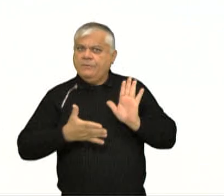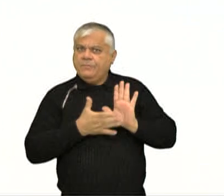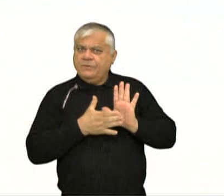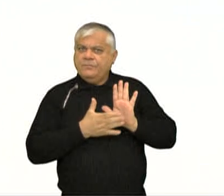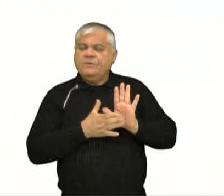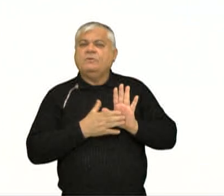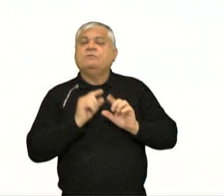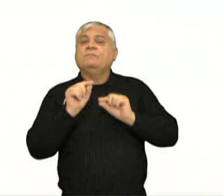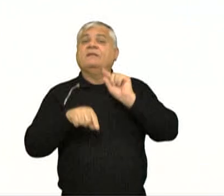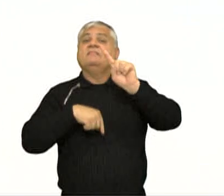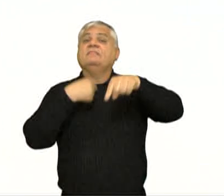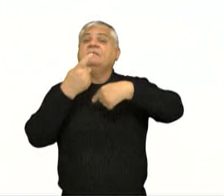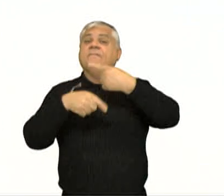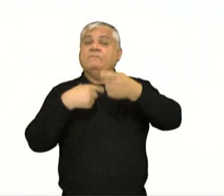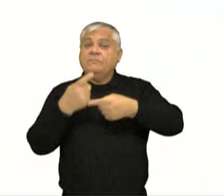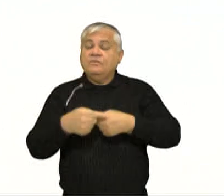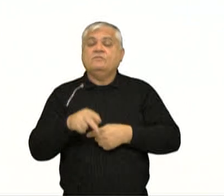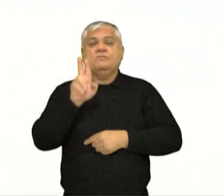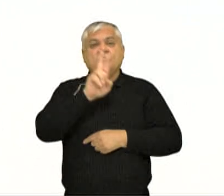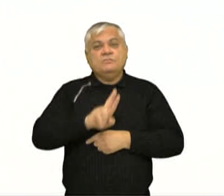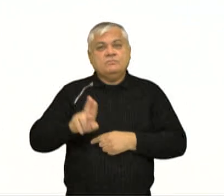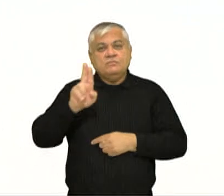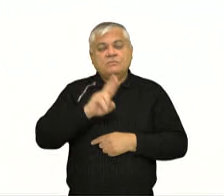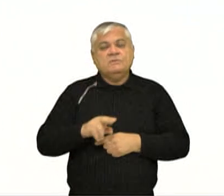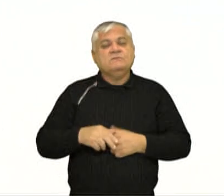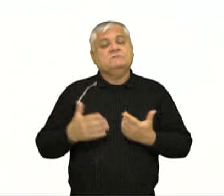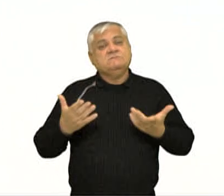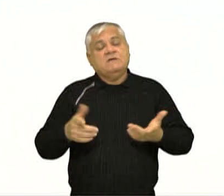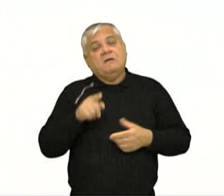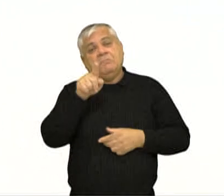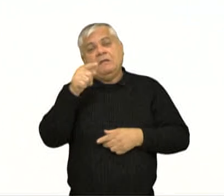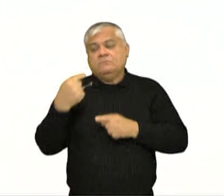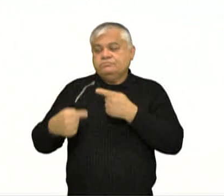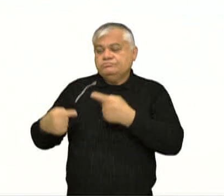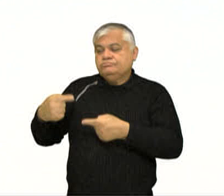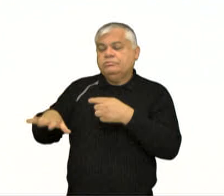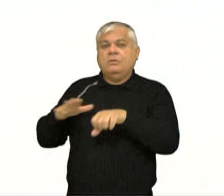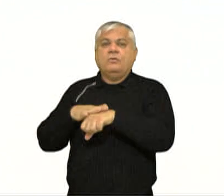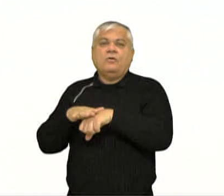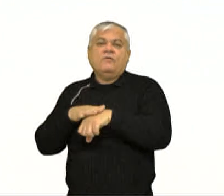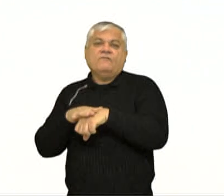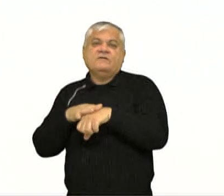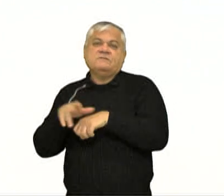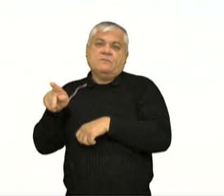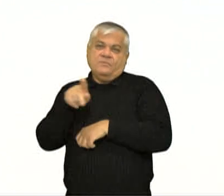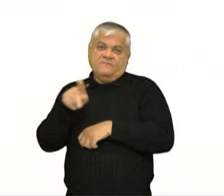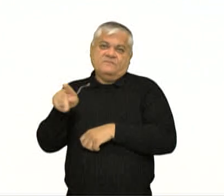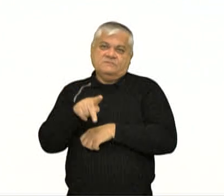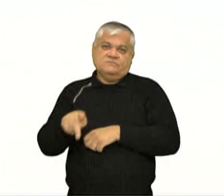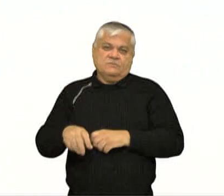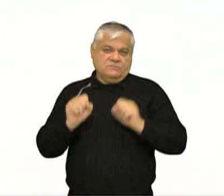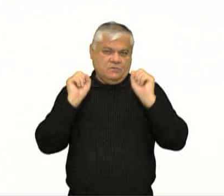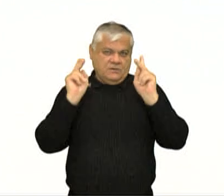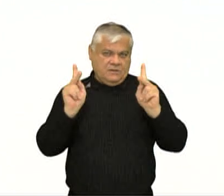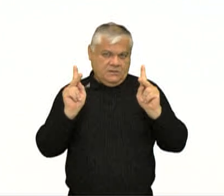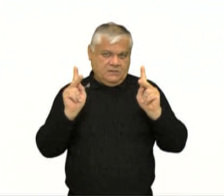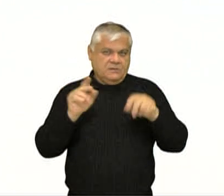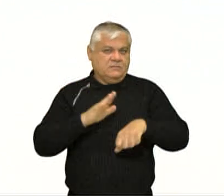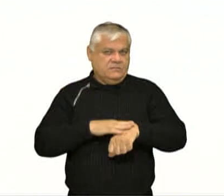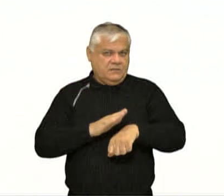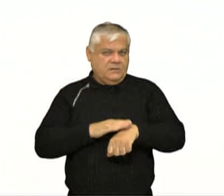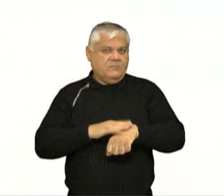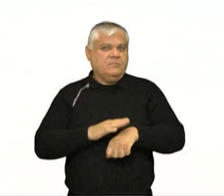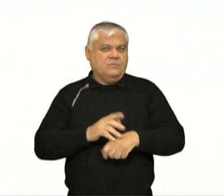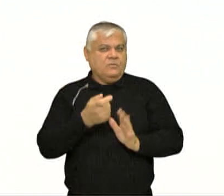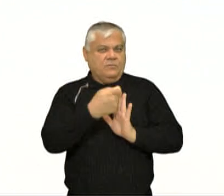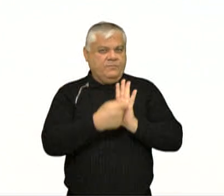aí, para depois você poder utilizar isso nesse debate que pode ser promovido com o seu professor, ok? Tempinho para